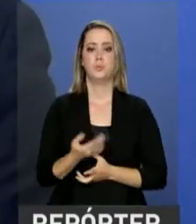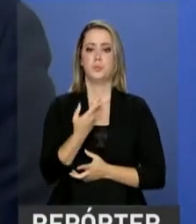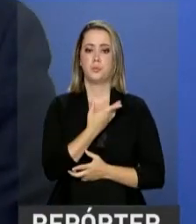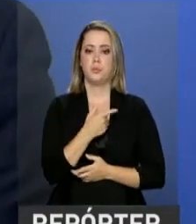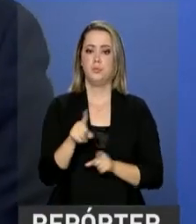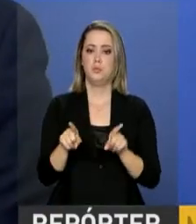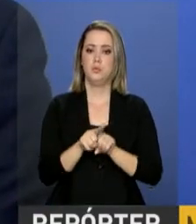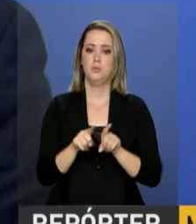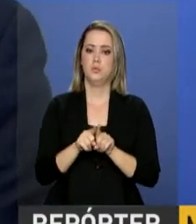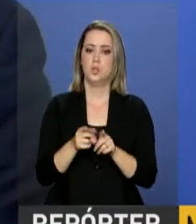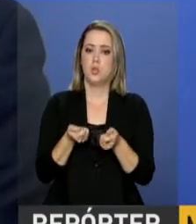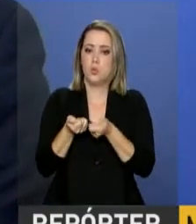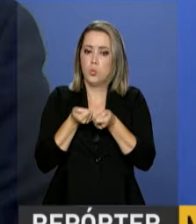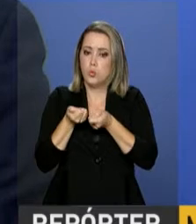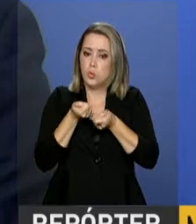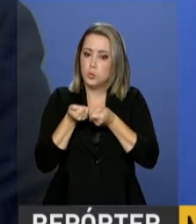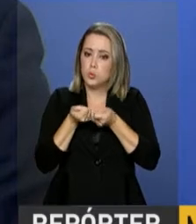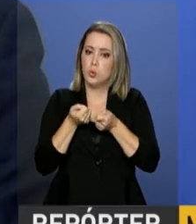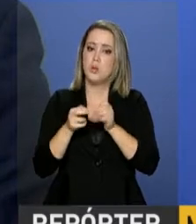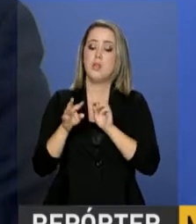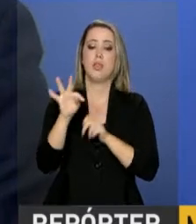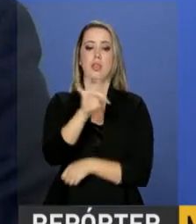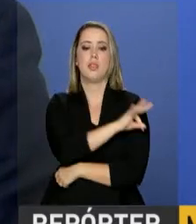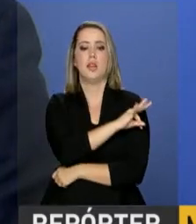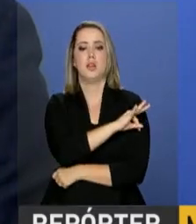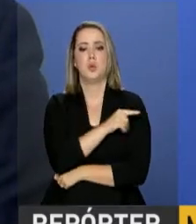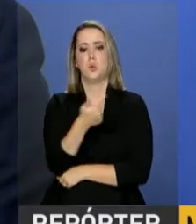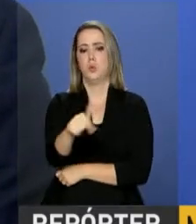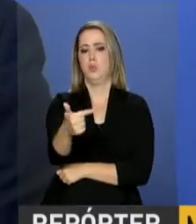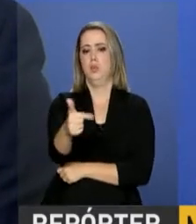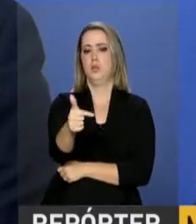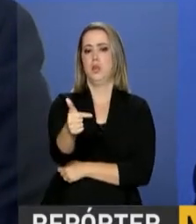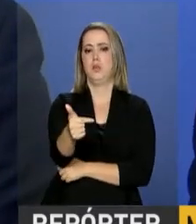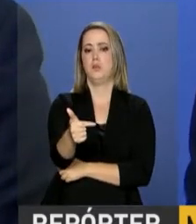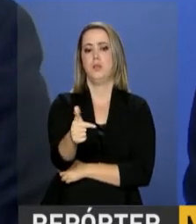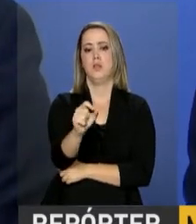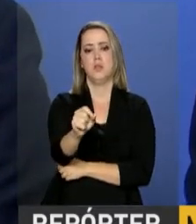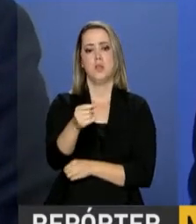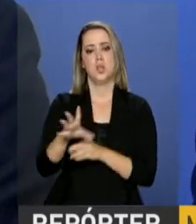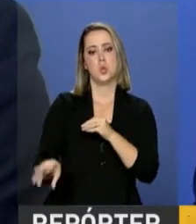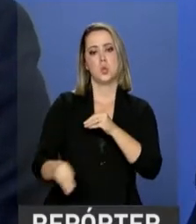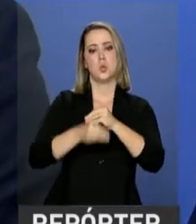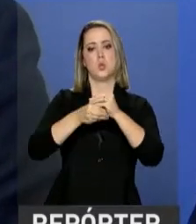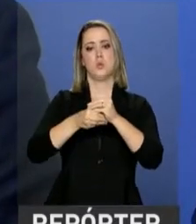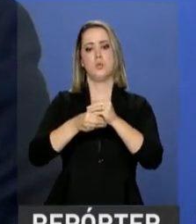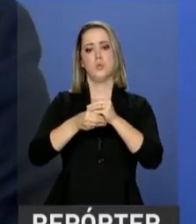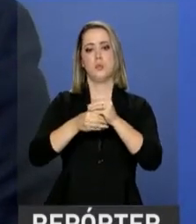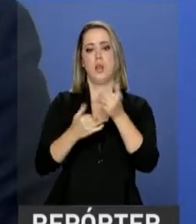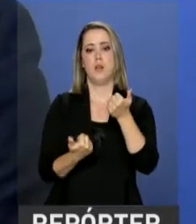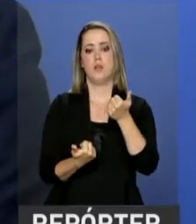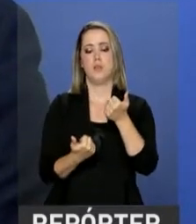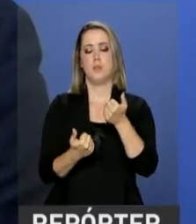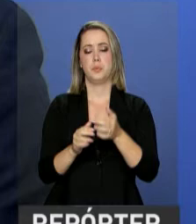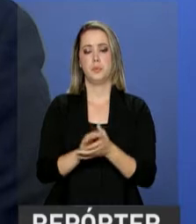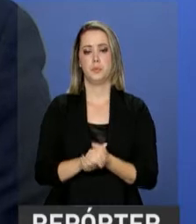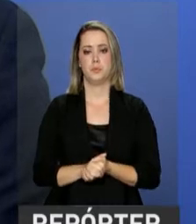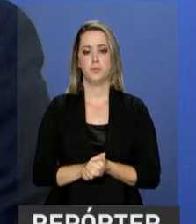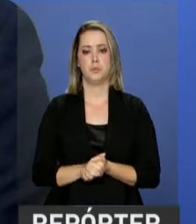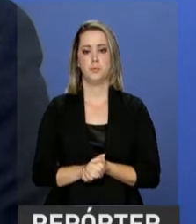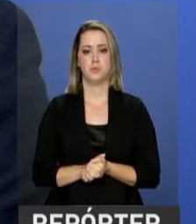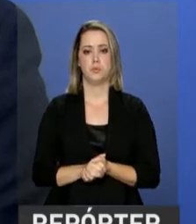o máximo rigor técnico. Não haverá, em nenhum momento, a substituição